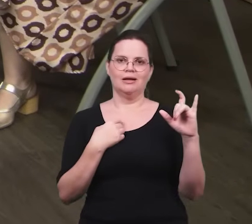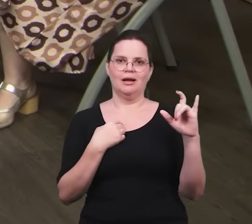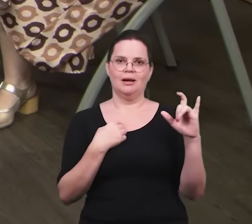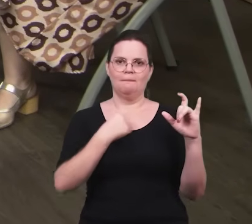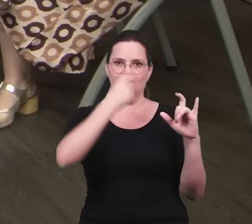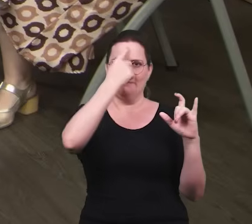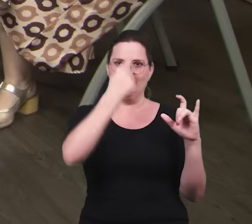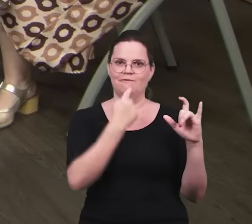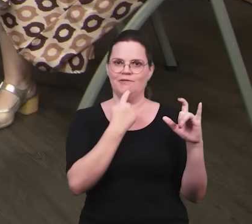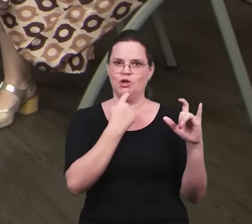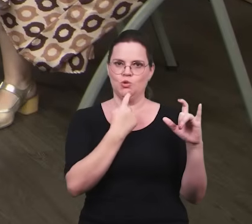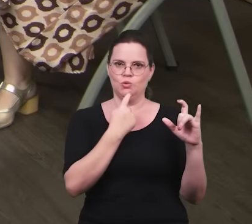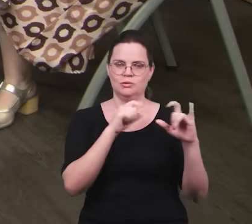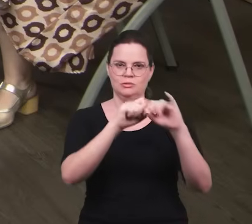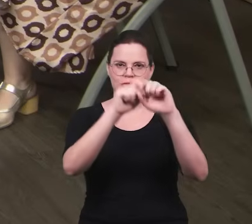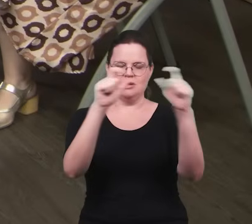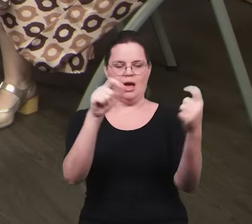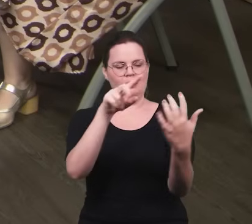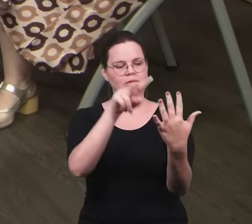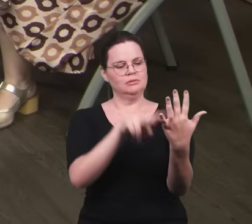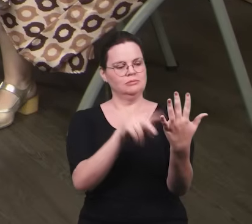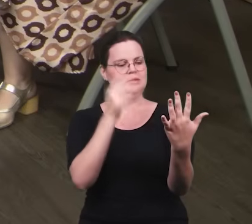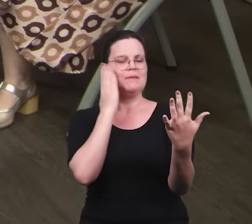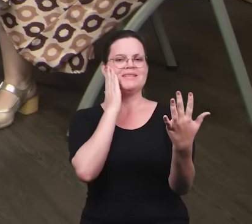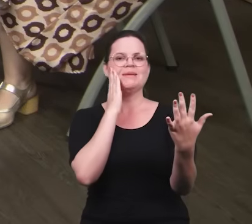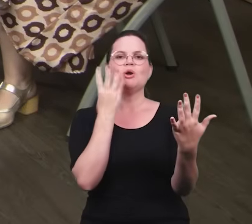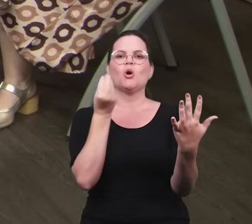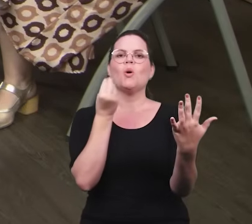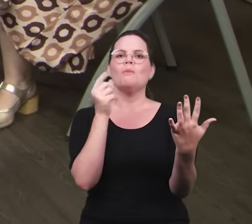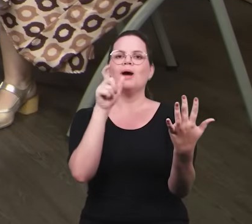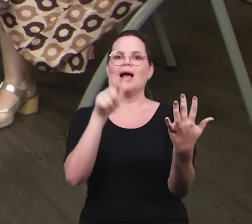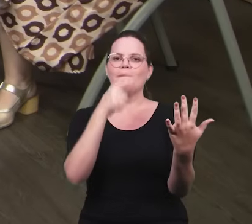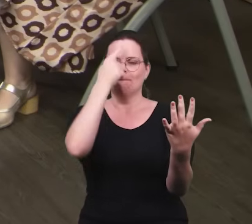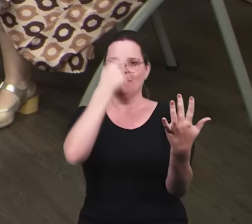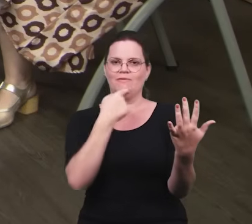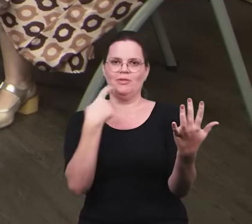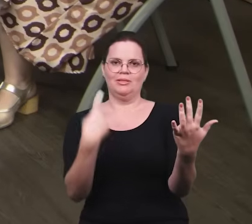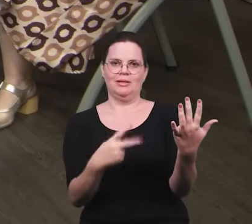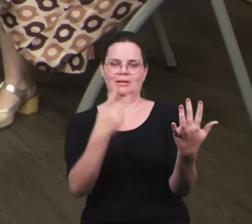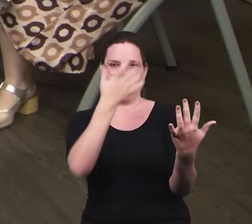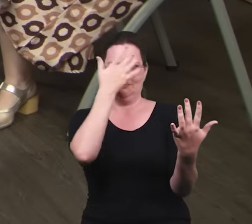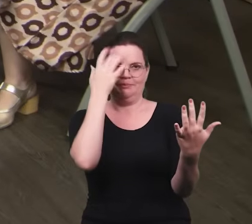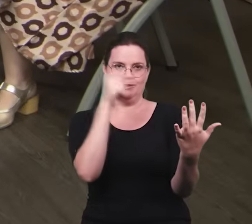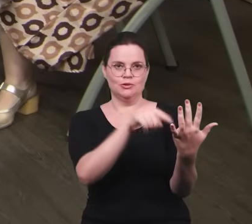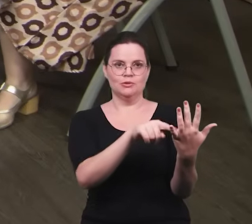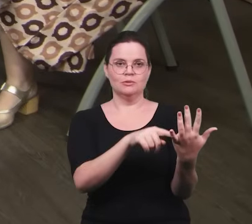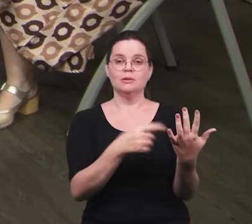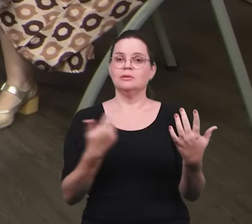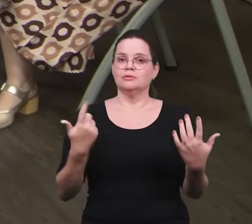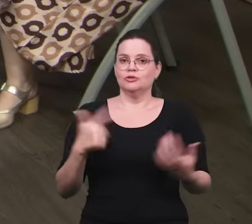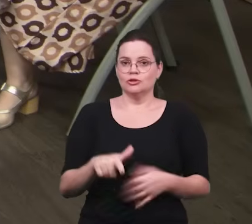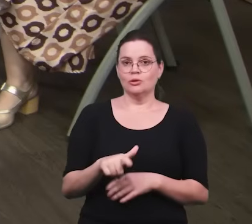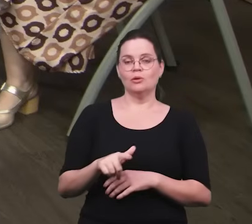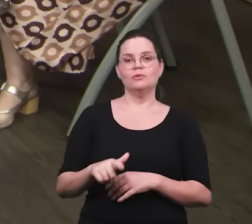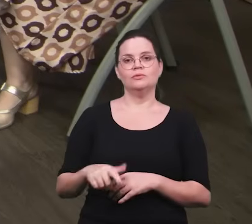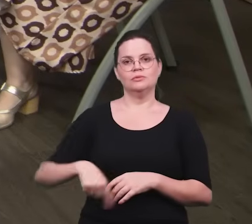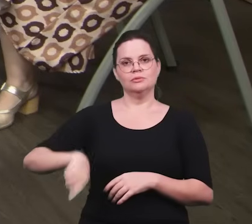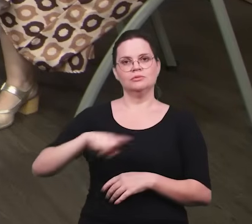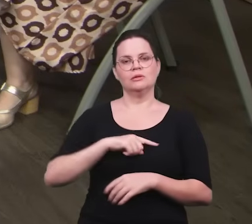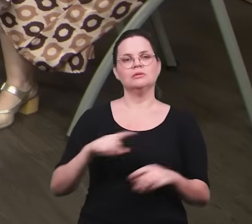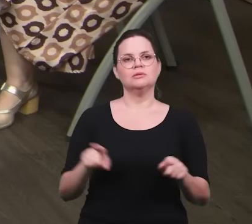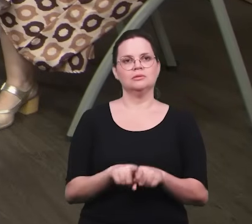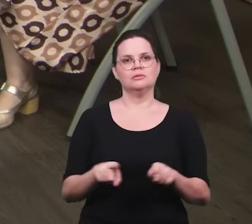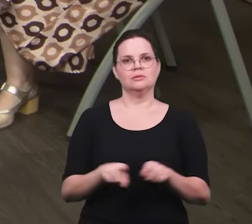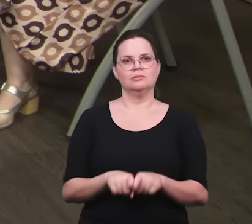social, você faz uma leitura daquela pessoa naquele perfil. Então, mais uma vez a gente vê